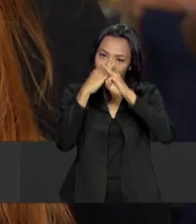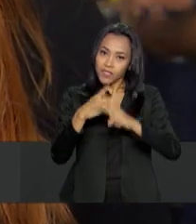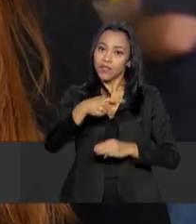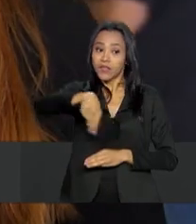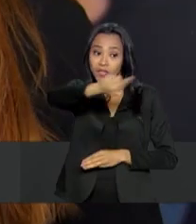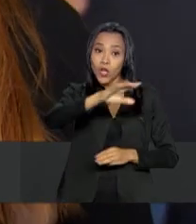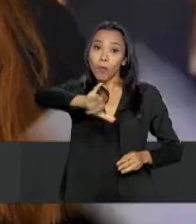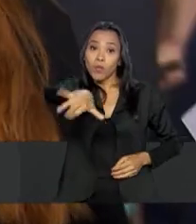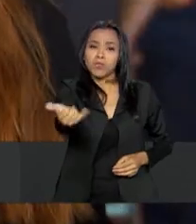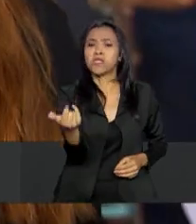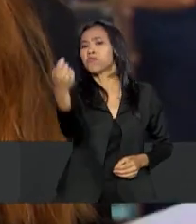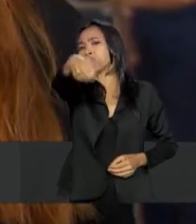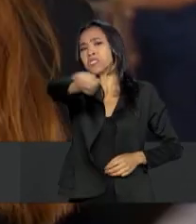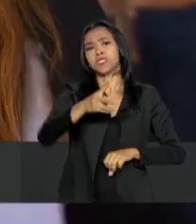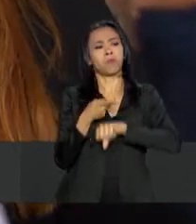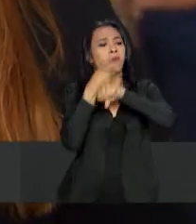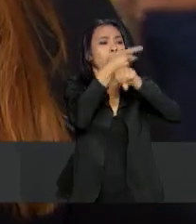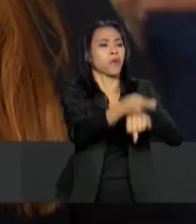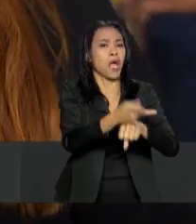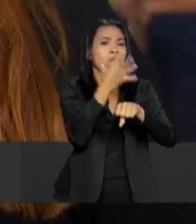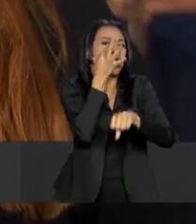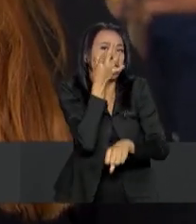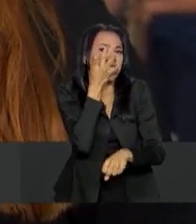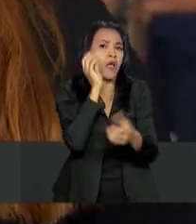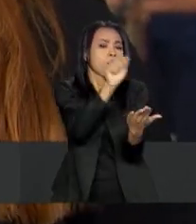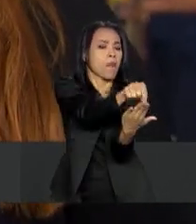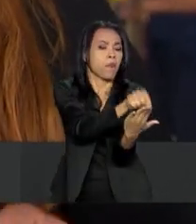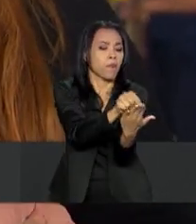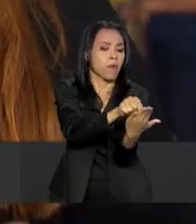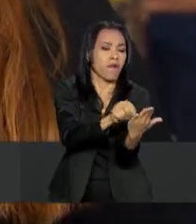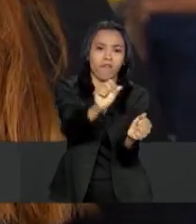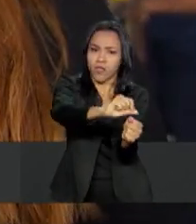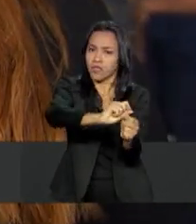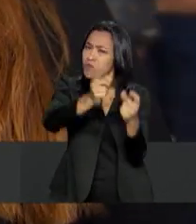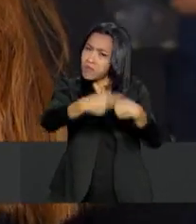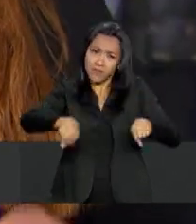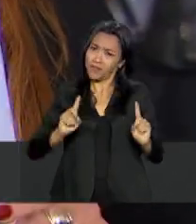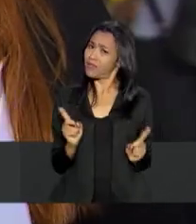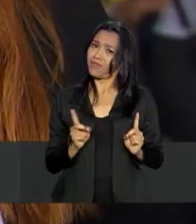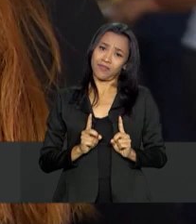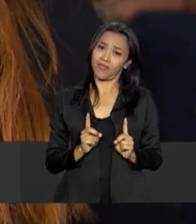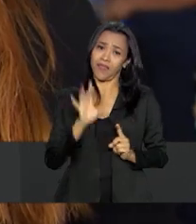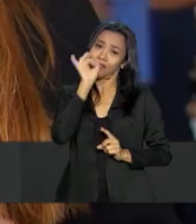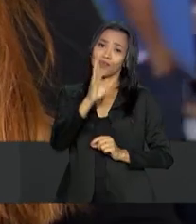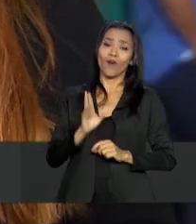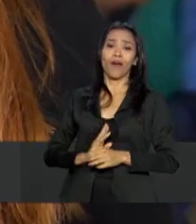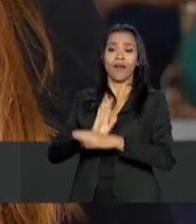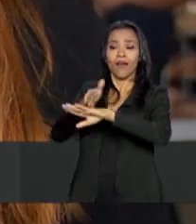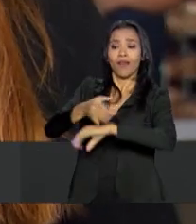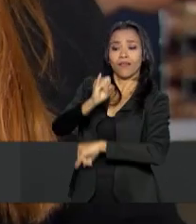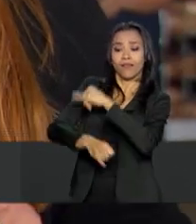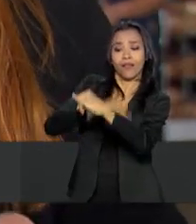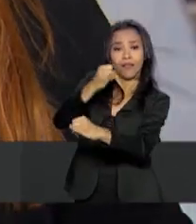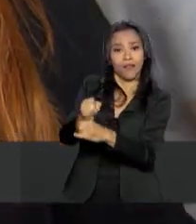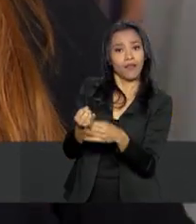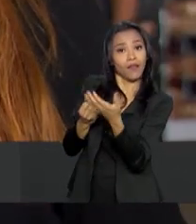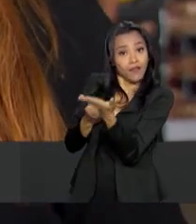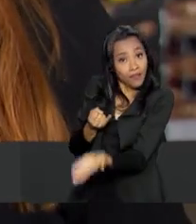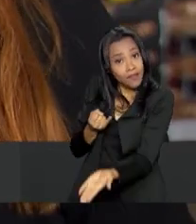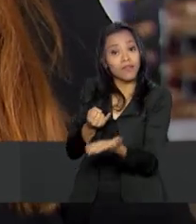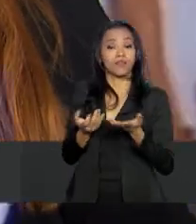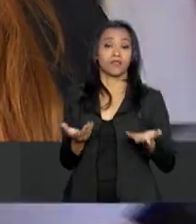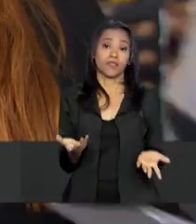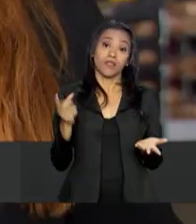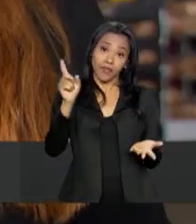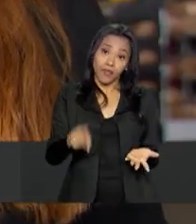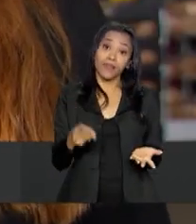não mais precisará vir uma lotérica para fazer suas apostas. Isso significa a entrada das loterias da Caixa no mundo virtual,